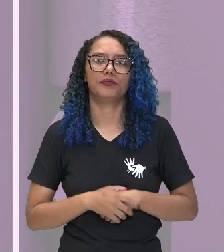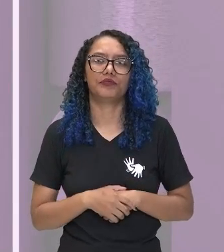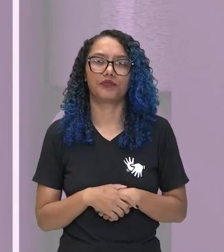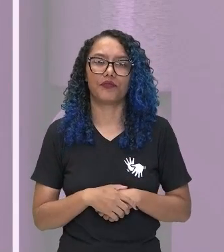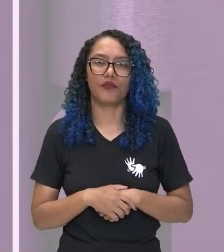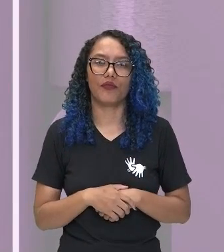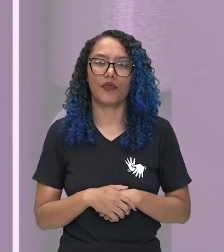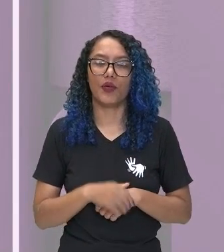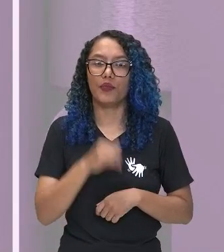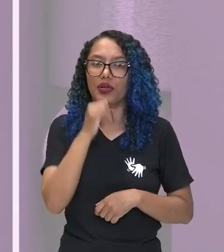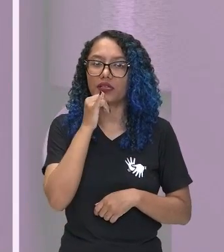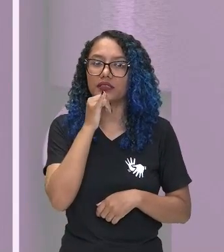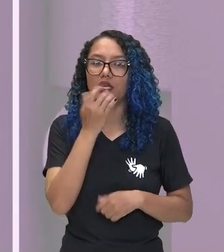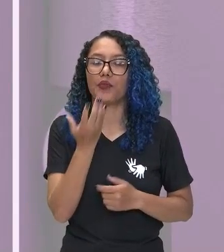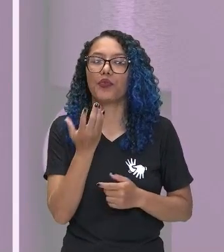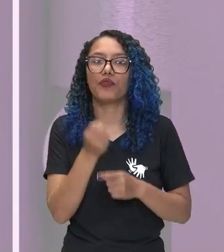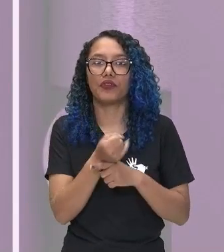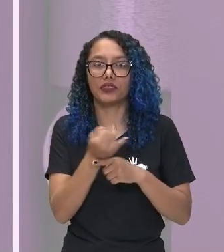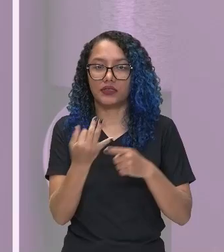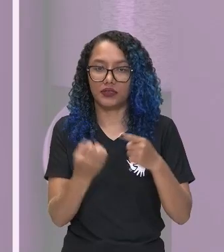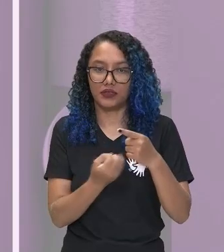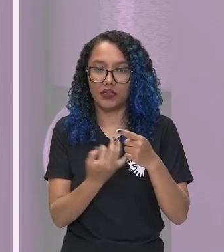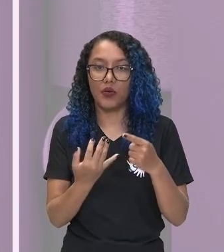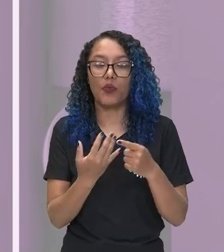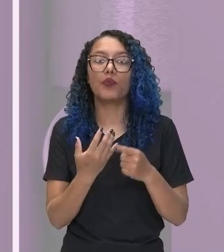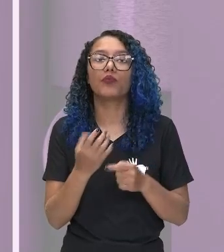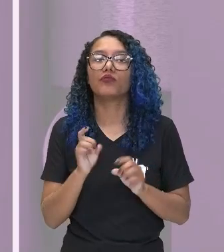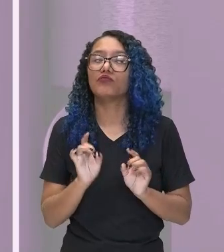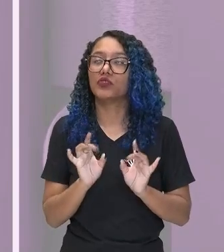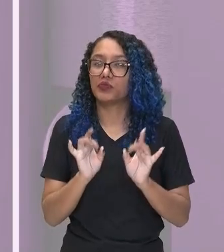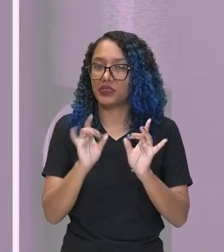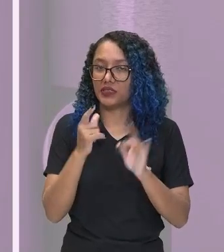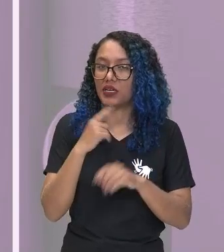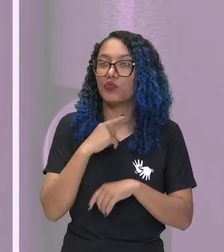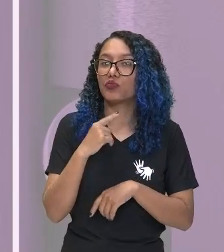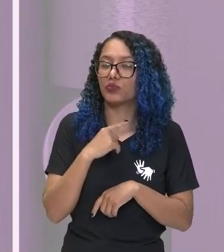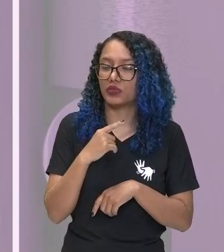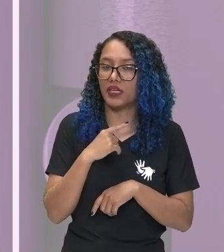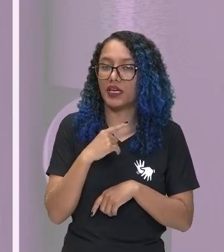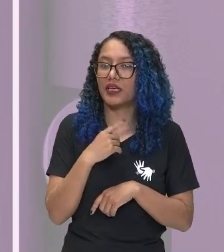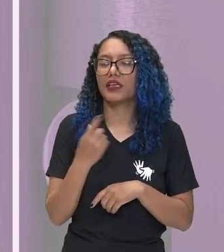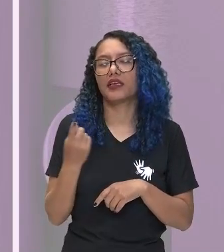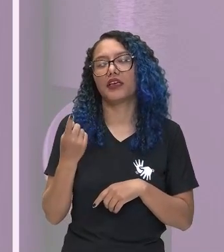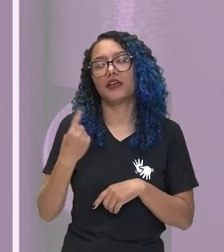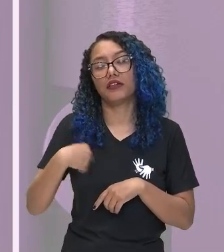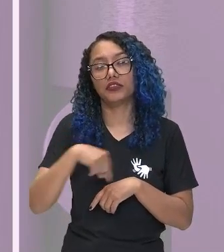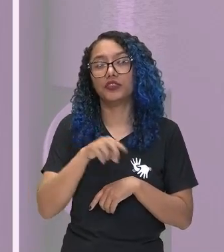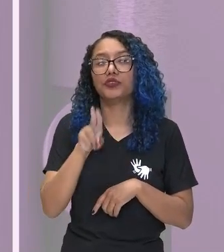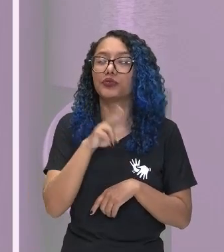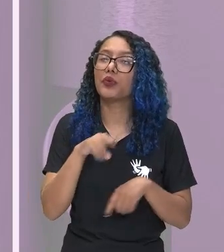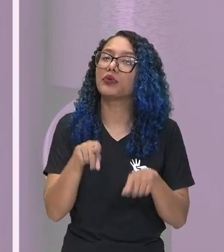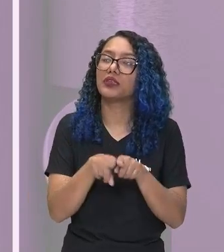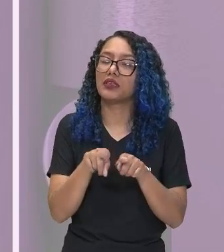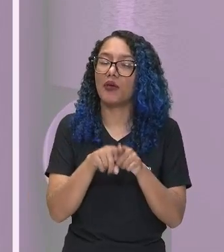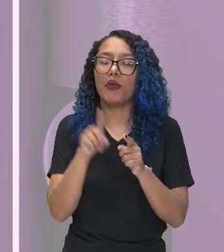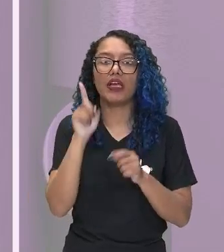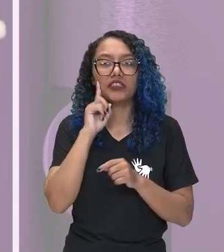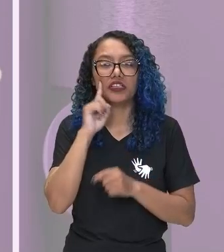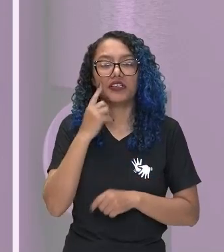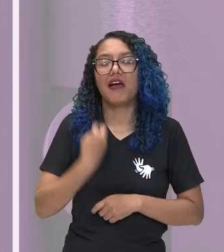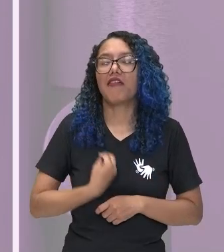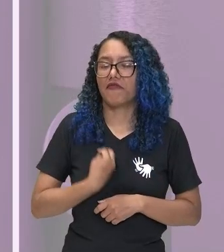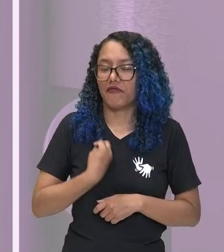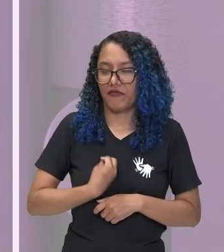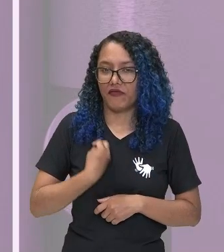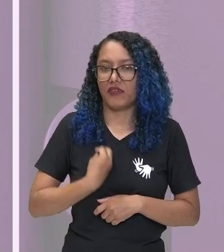de frações decimais especiais e que fazem muita parte aí do nosso cotidiano, que integram o nosso cotidiano, já